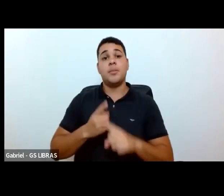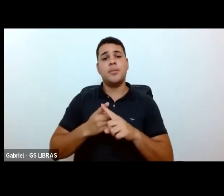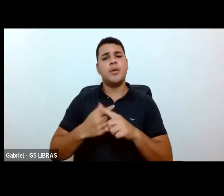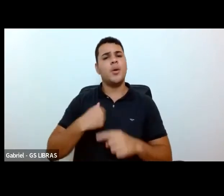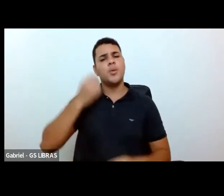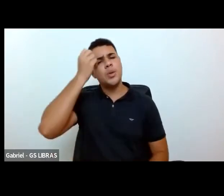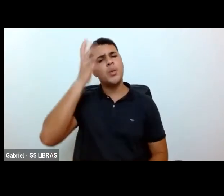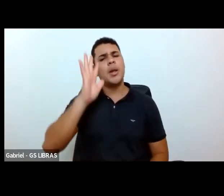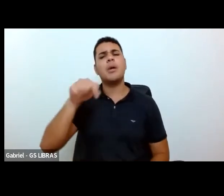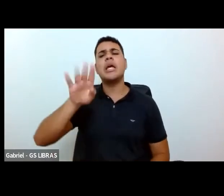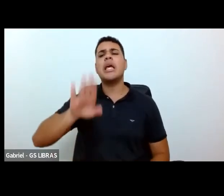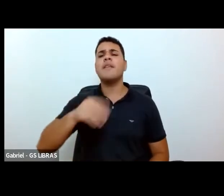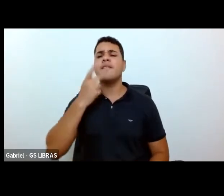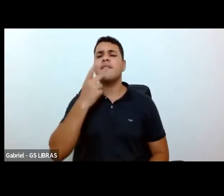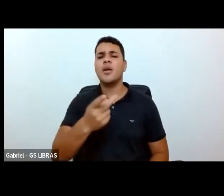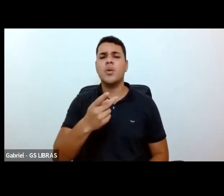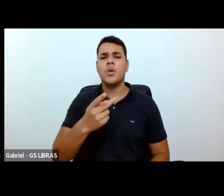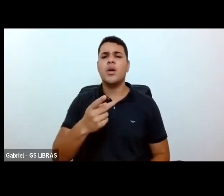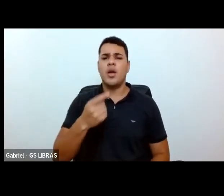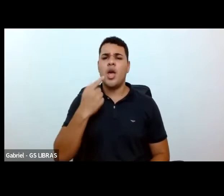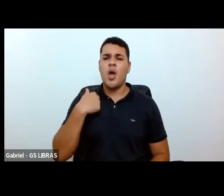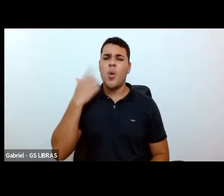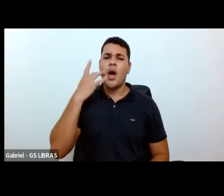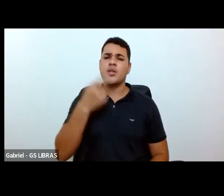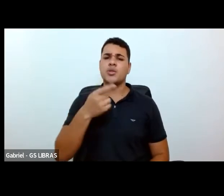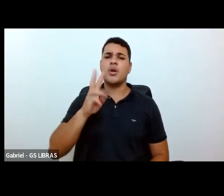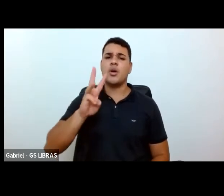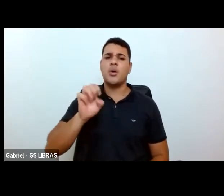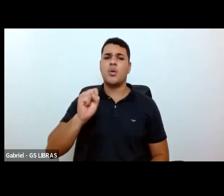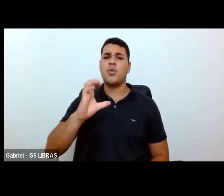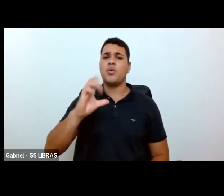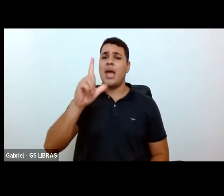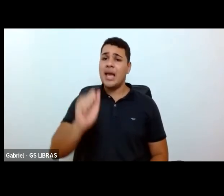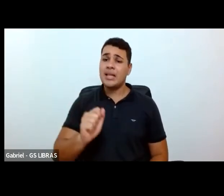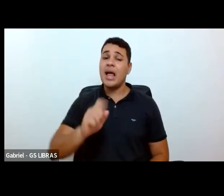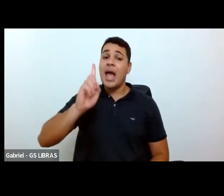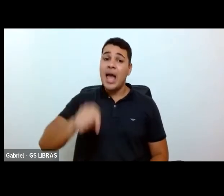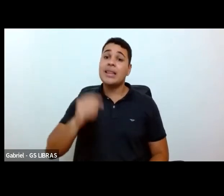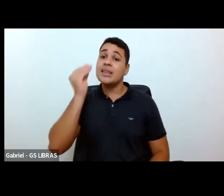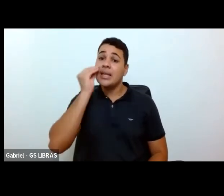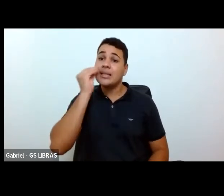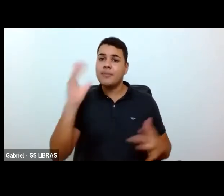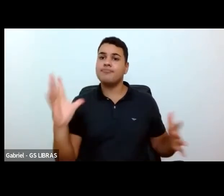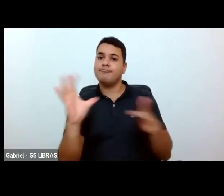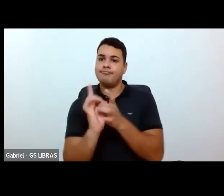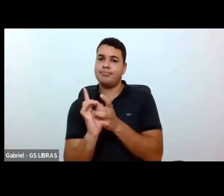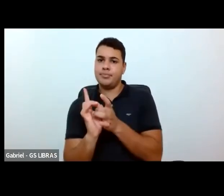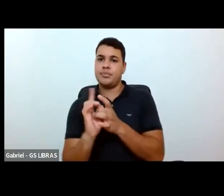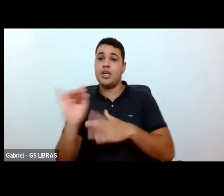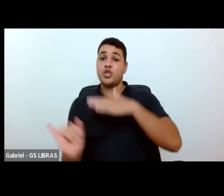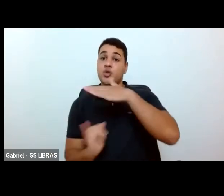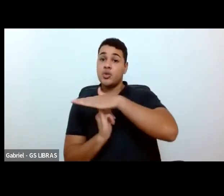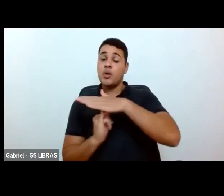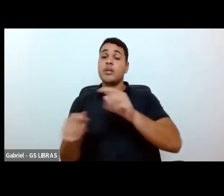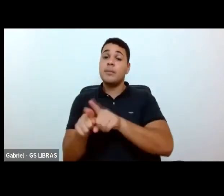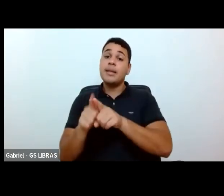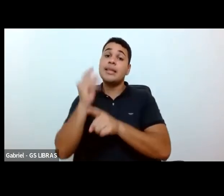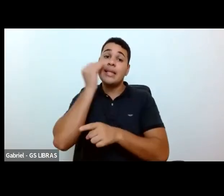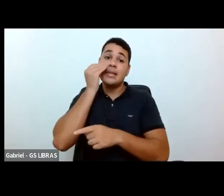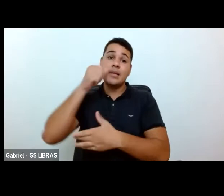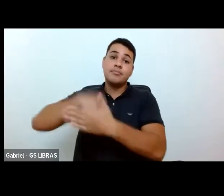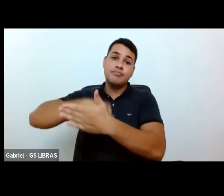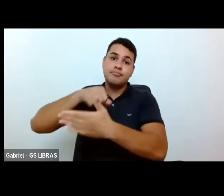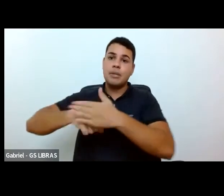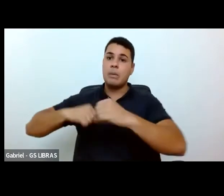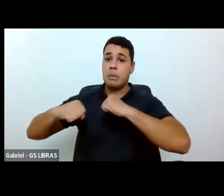talvez tenha sido a própria Wescla, né, dos tensionamentos institucionais que a gente tem que fazer. E daí nisso eu quero dizer que eu concordo com Marina,